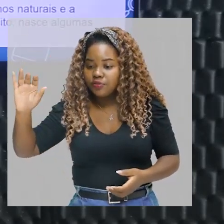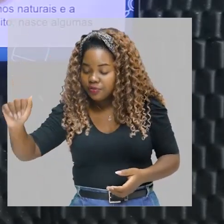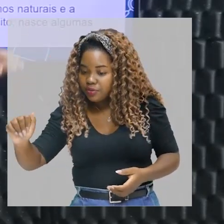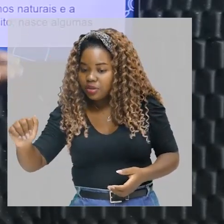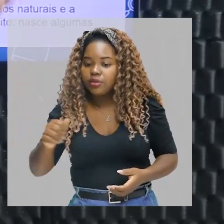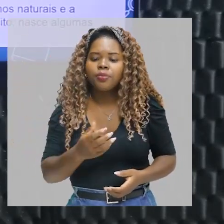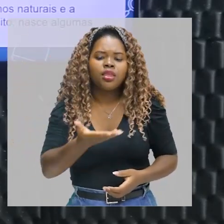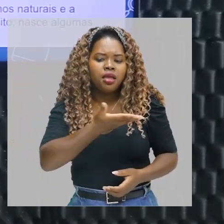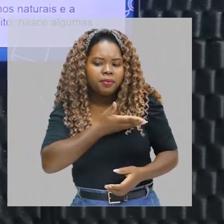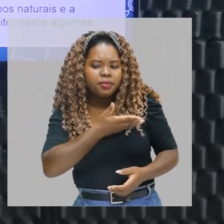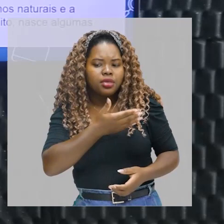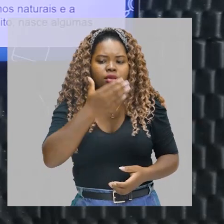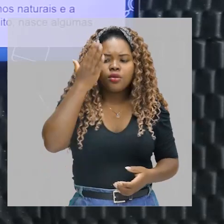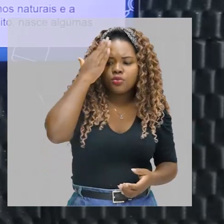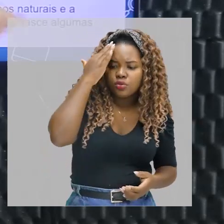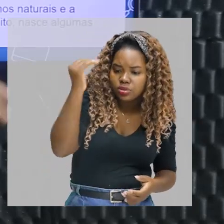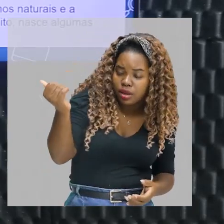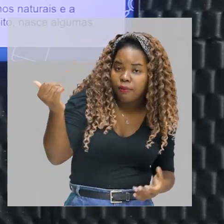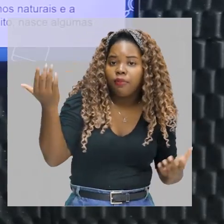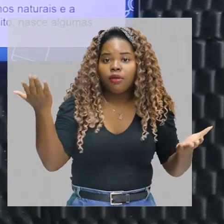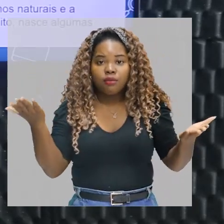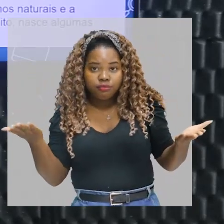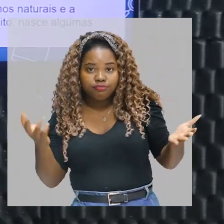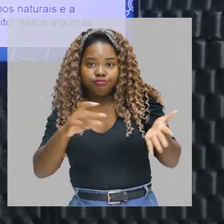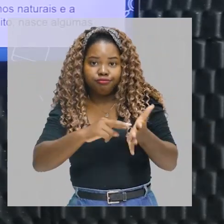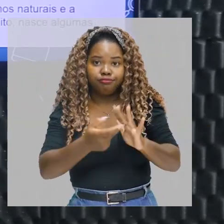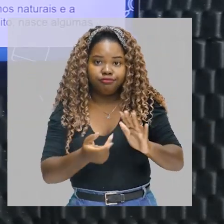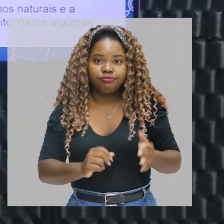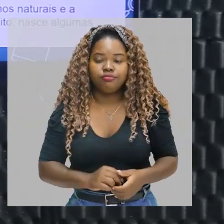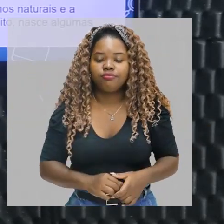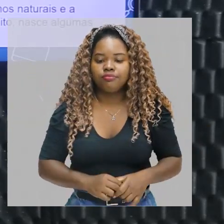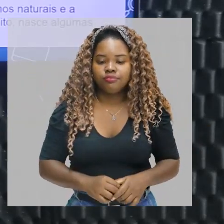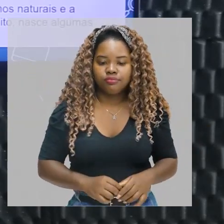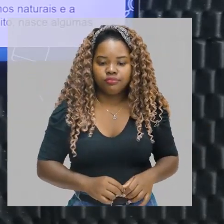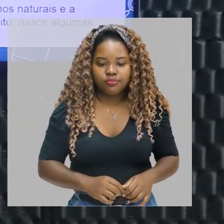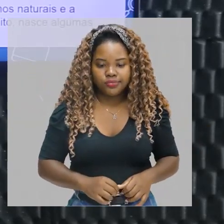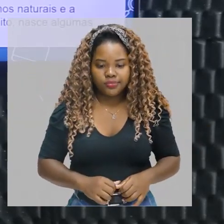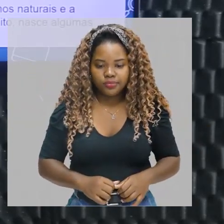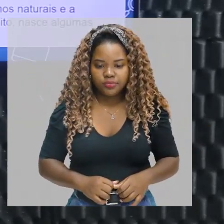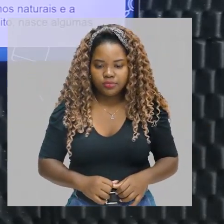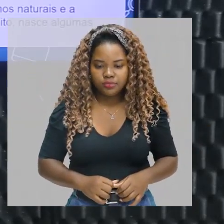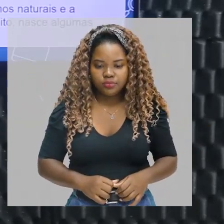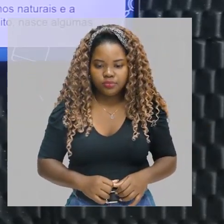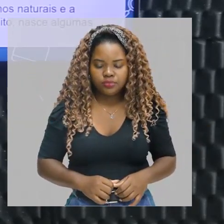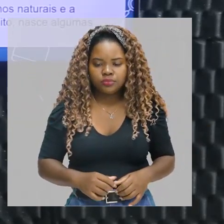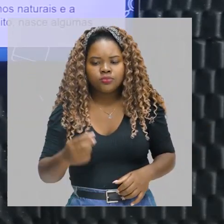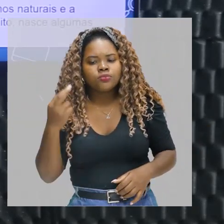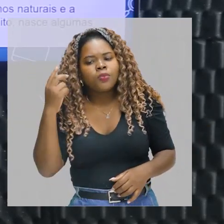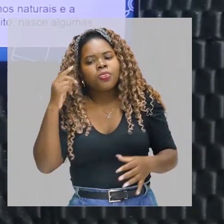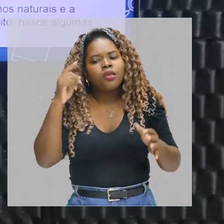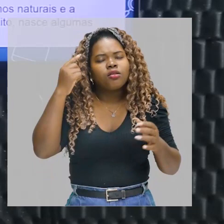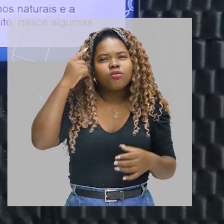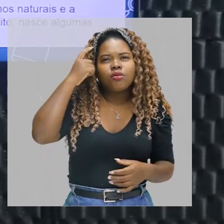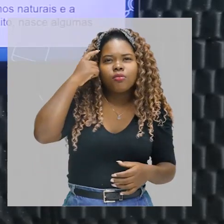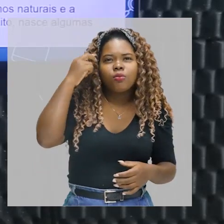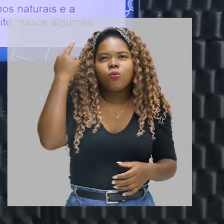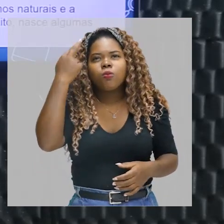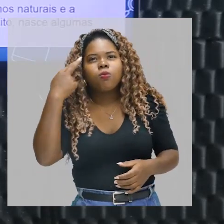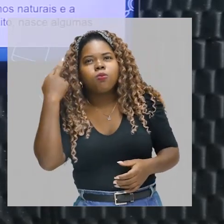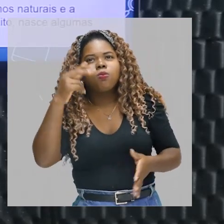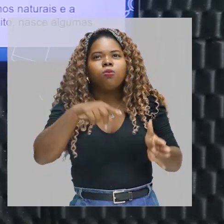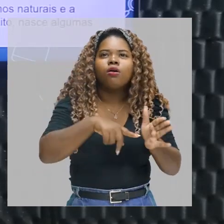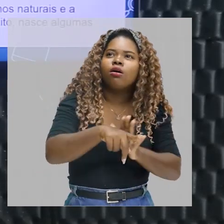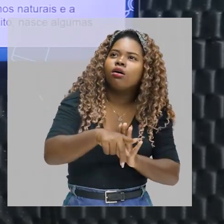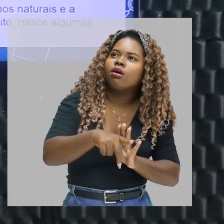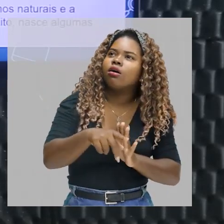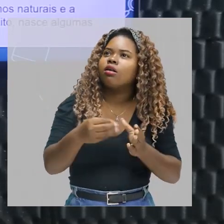amigo da sabedoria, amigo do saber, por aí vai. Tá, ok? Então, através dos questionamentos, né, da origem